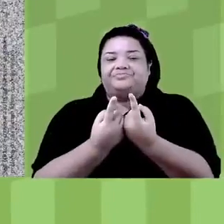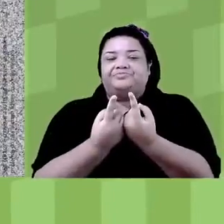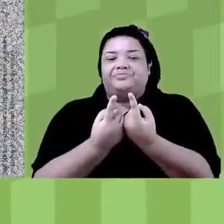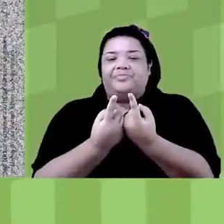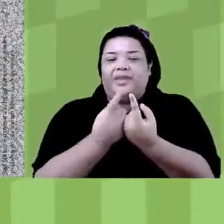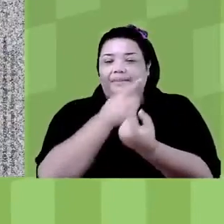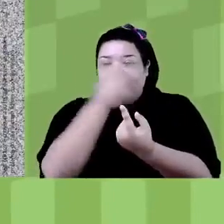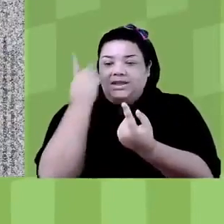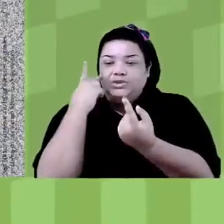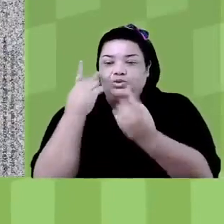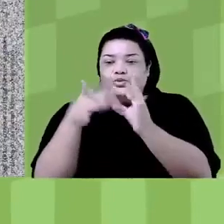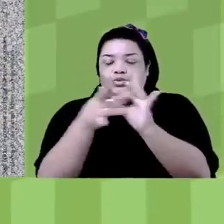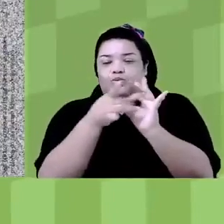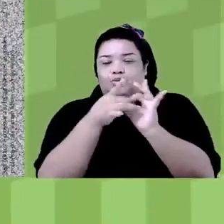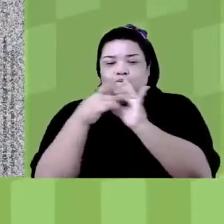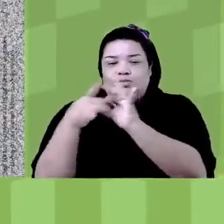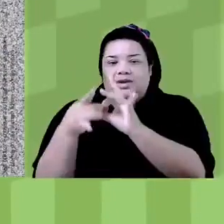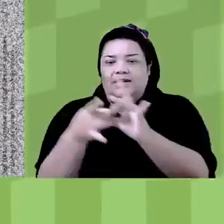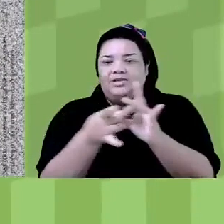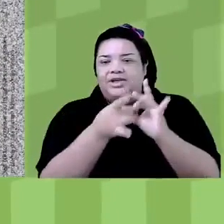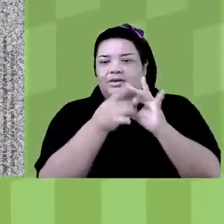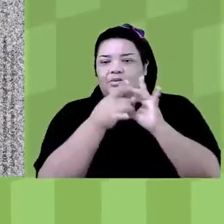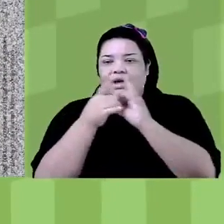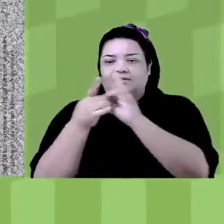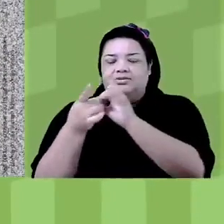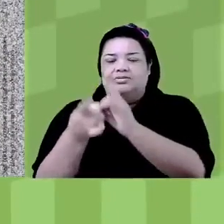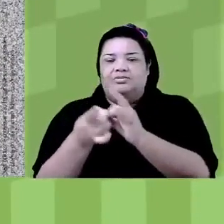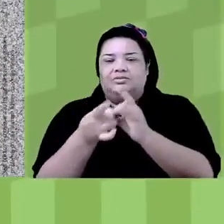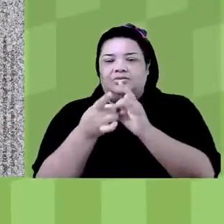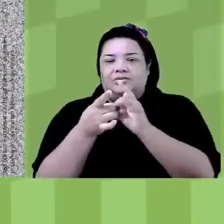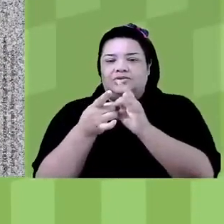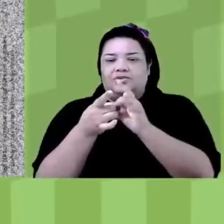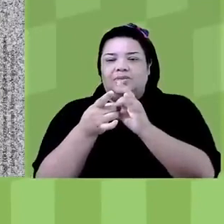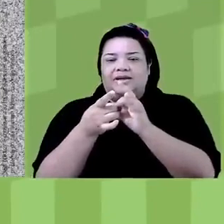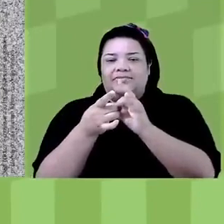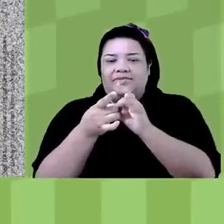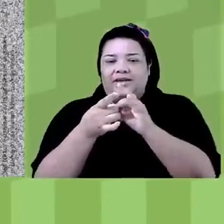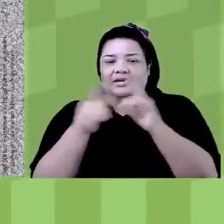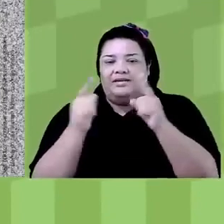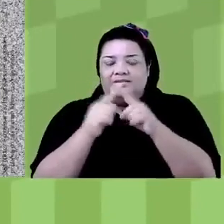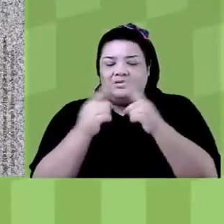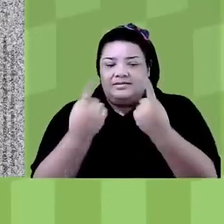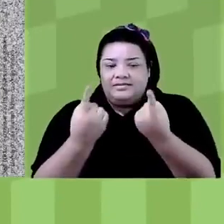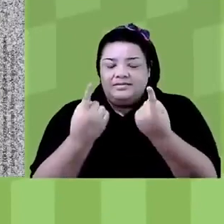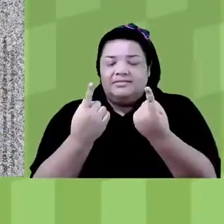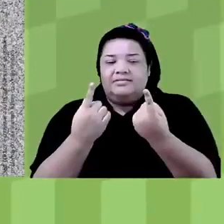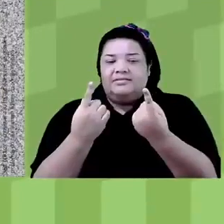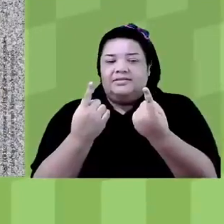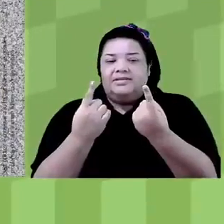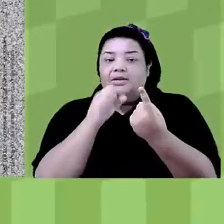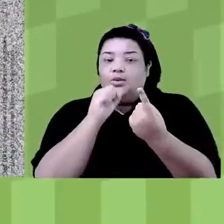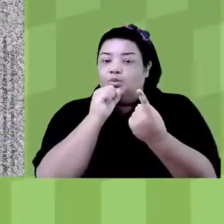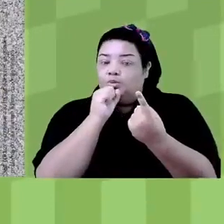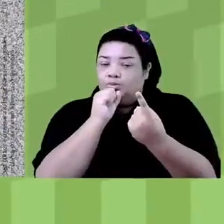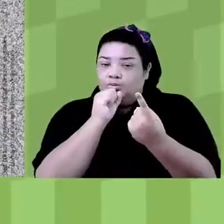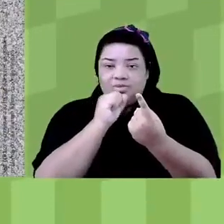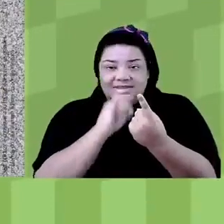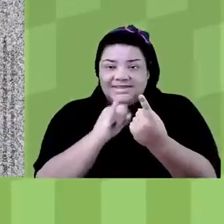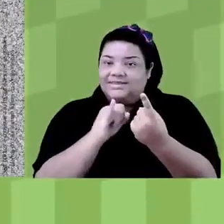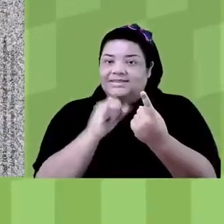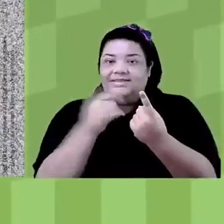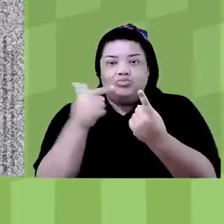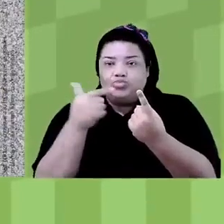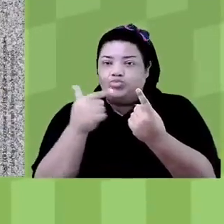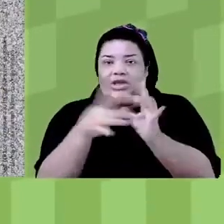dizendo que sem produzir e conservar não há como resolver os grandes problemas do país,